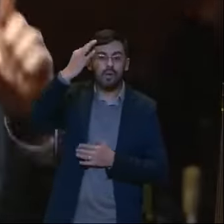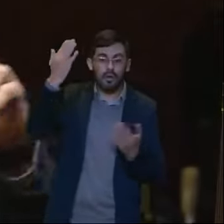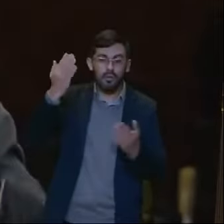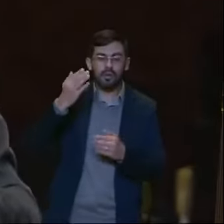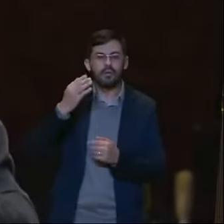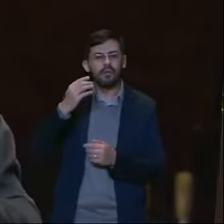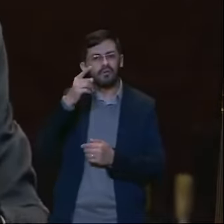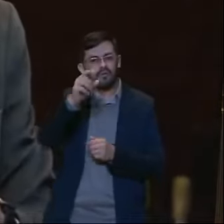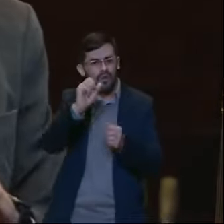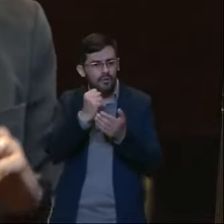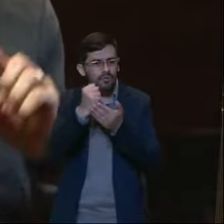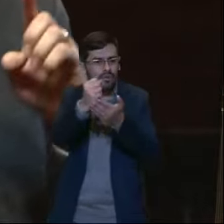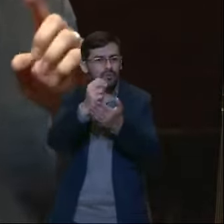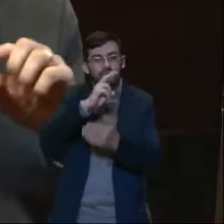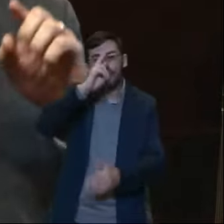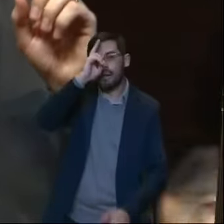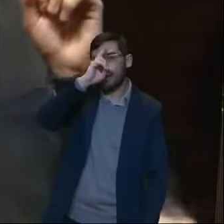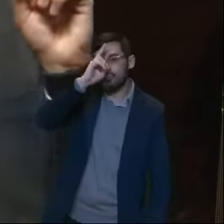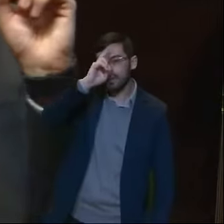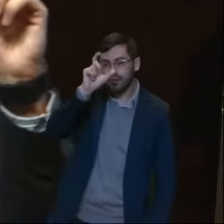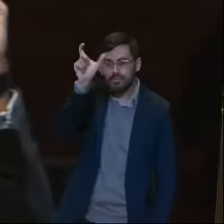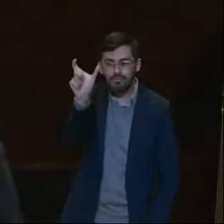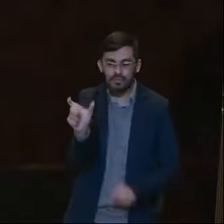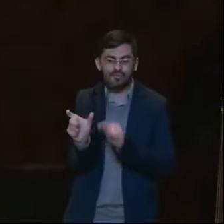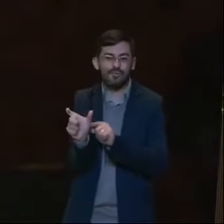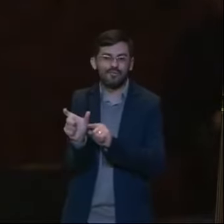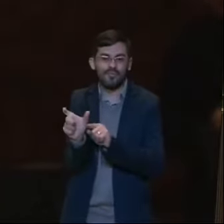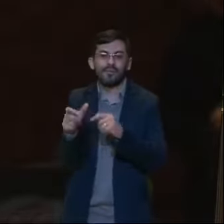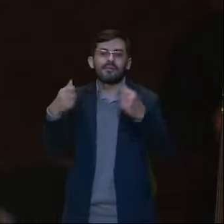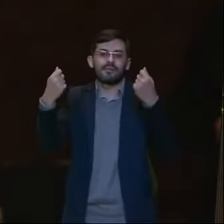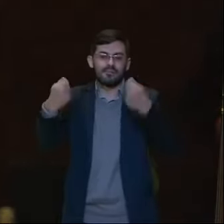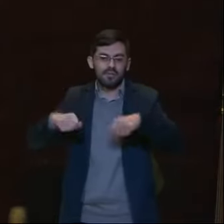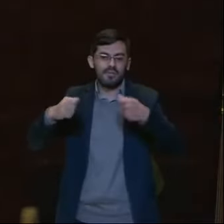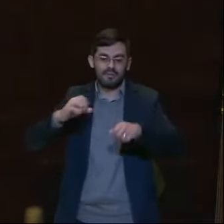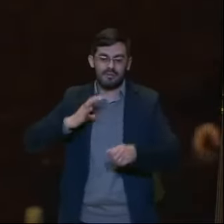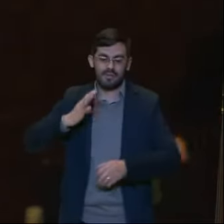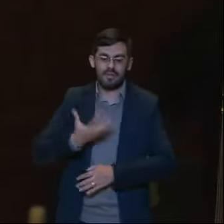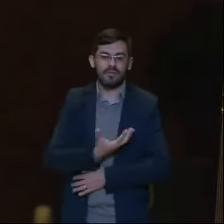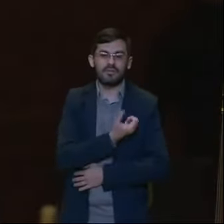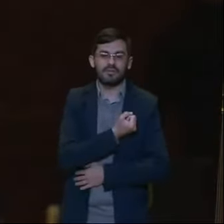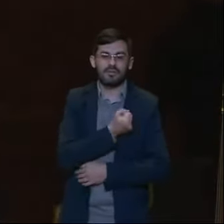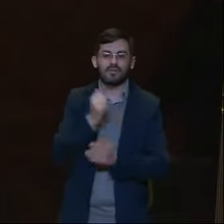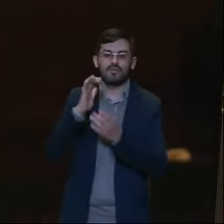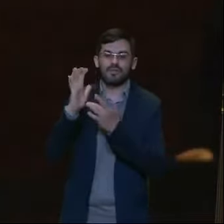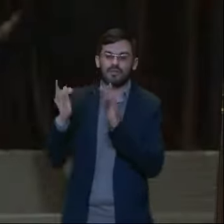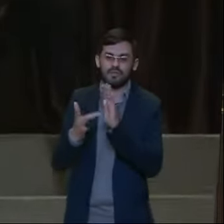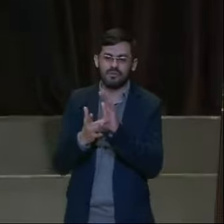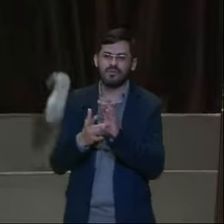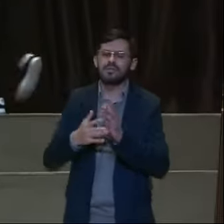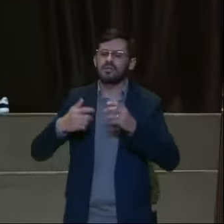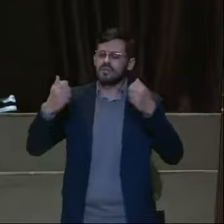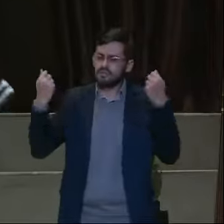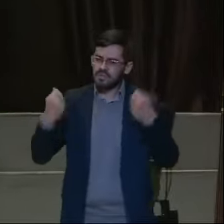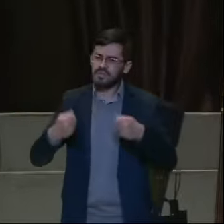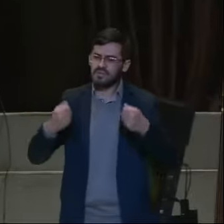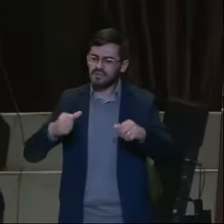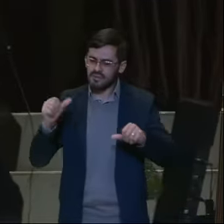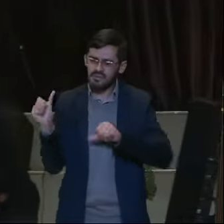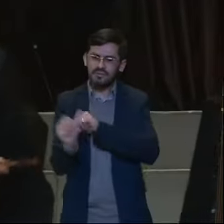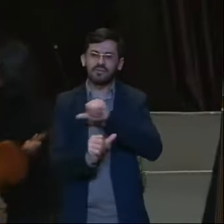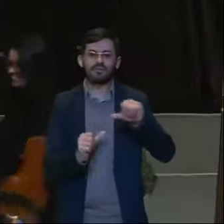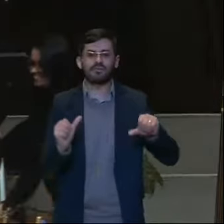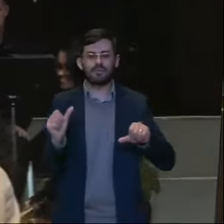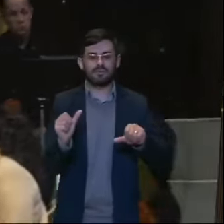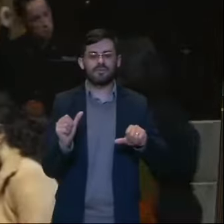lembrando você de uma pessoa que precisa dessa salvação em Jesus, que precisa dessa transformação que a gente ouviu hoje aqui na